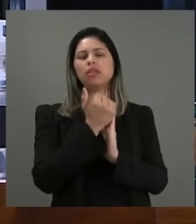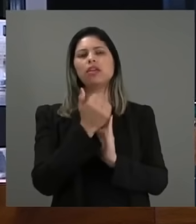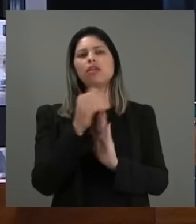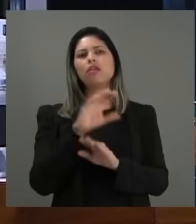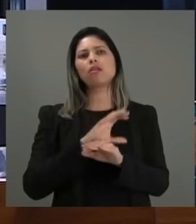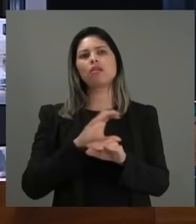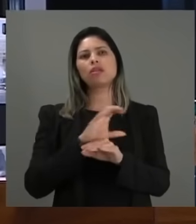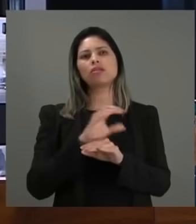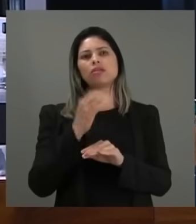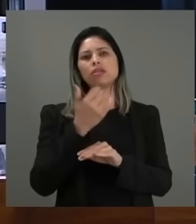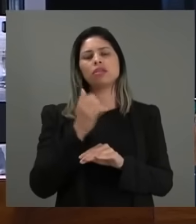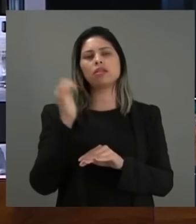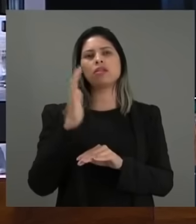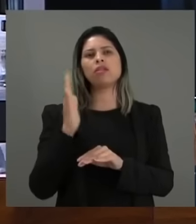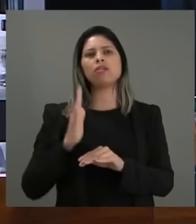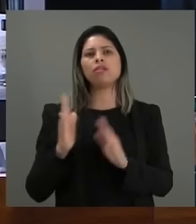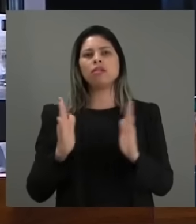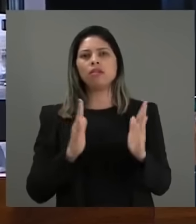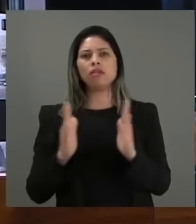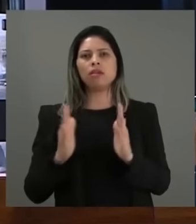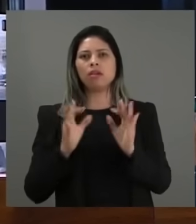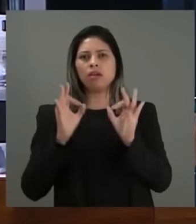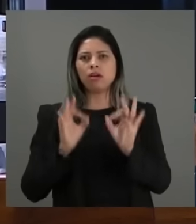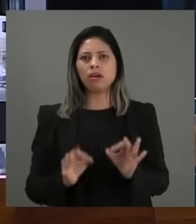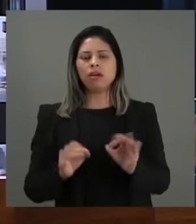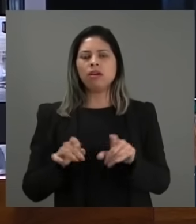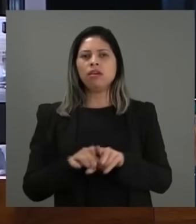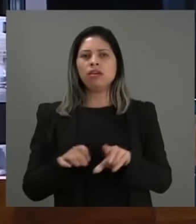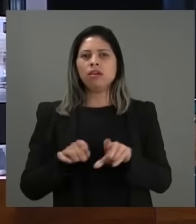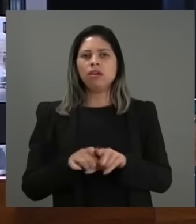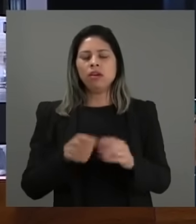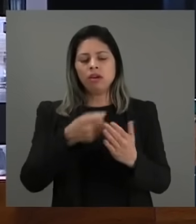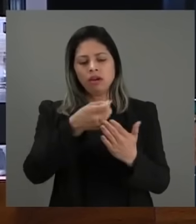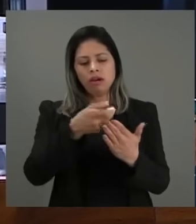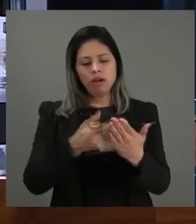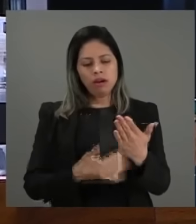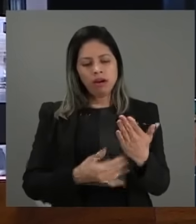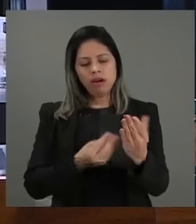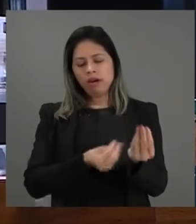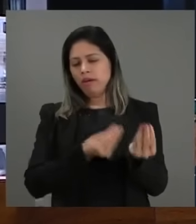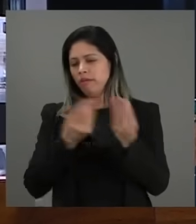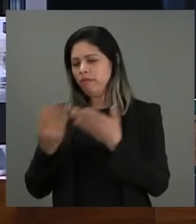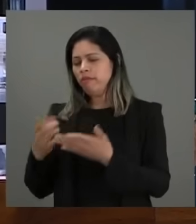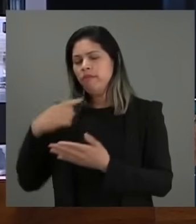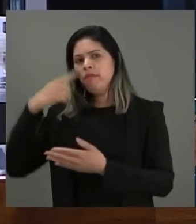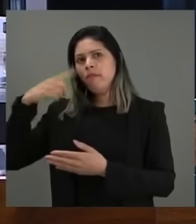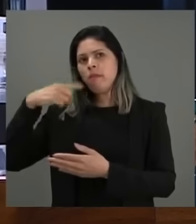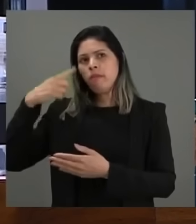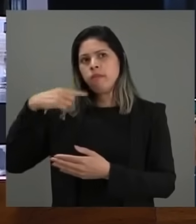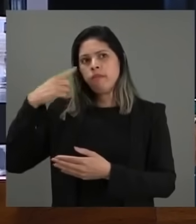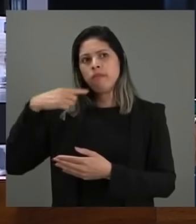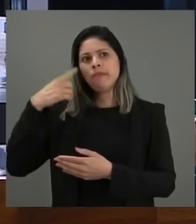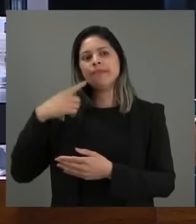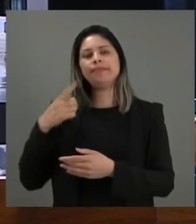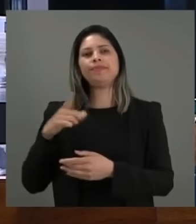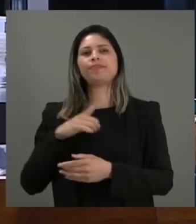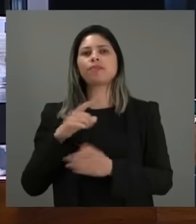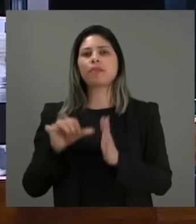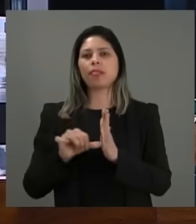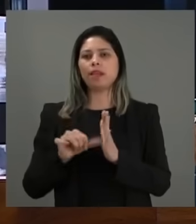né, no, dentro do devido processo legal, acesso aos autos, ao advogado, nós tivemos uma vítima, a primeira